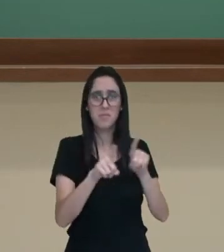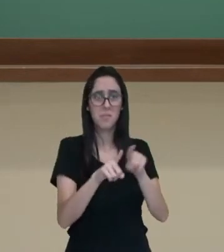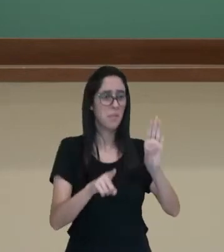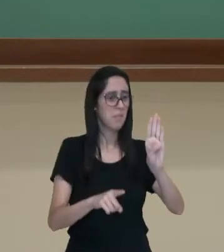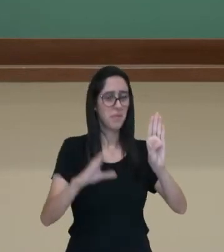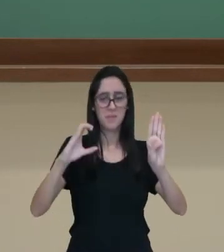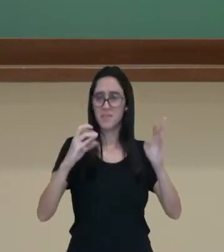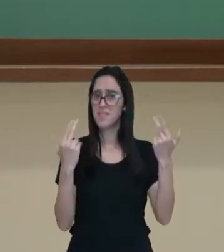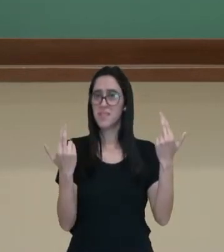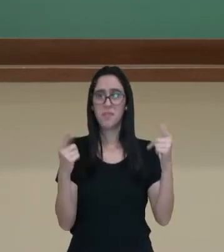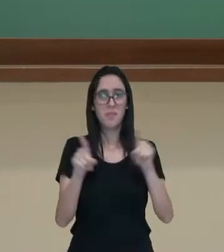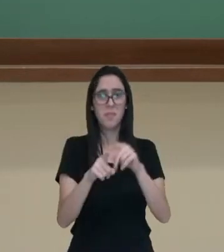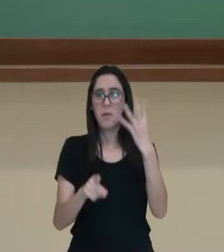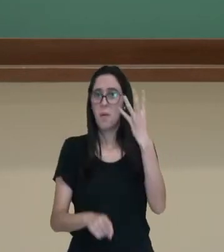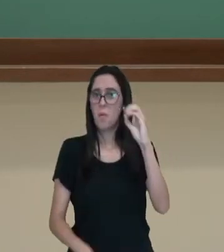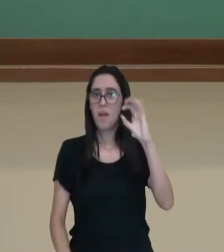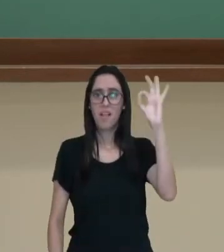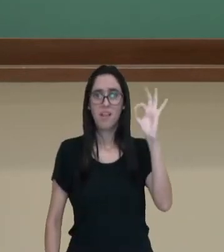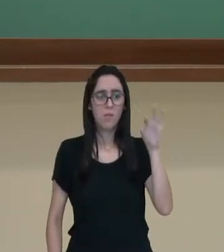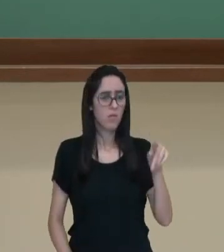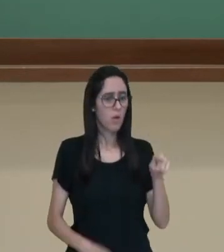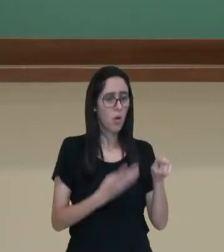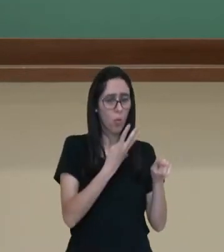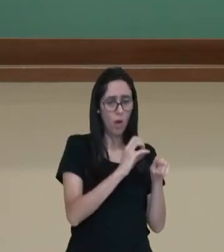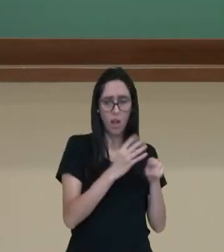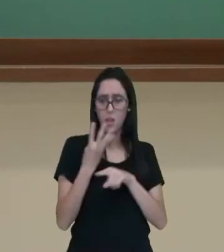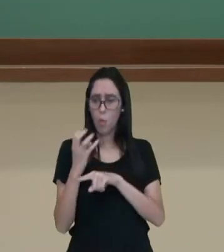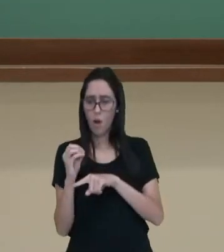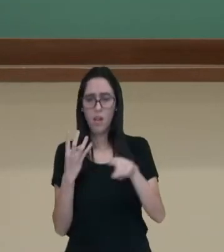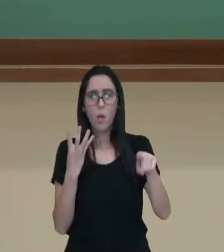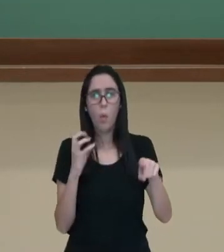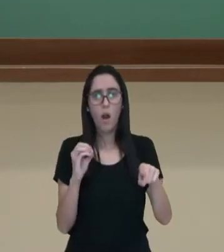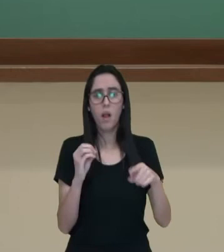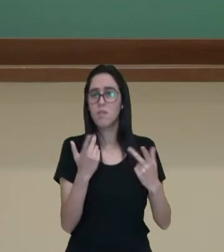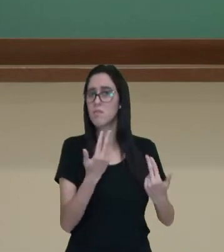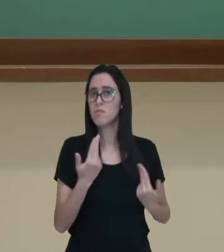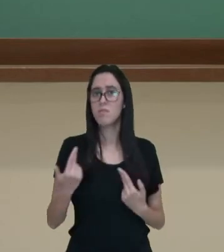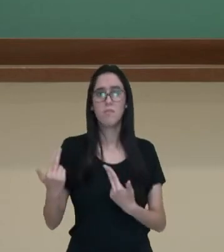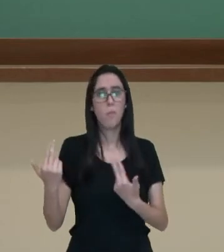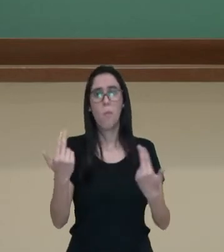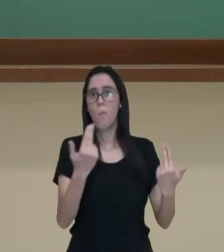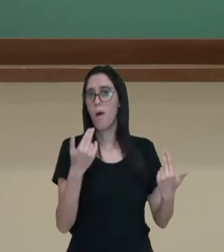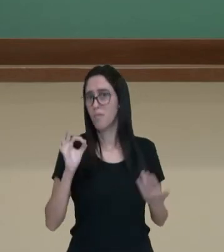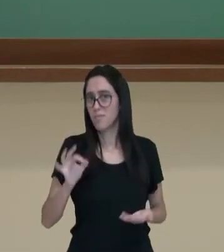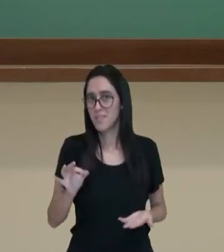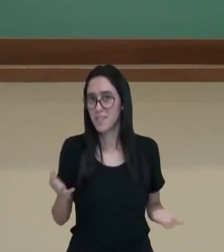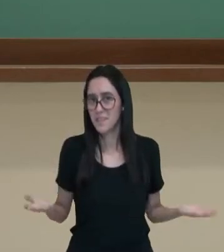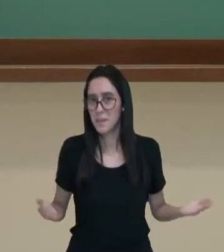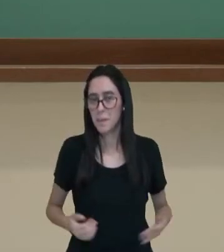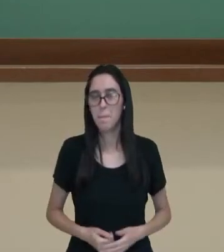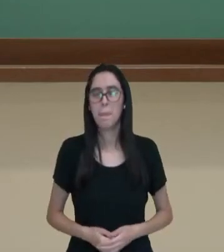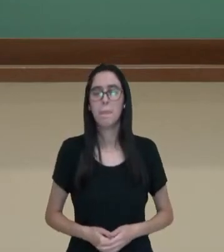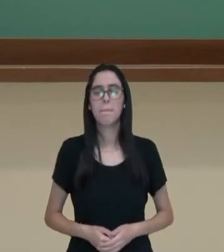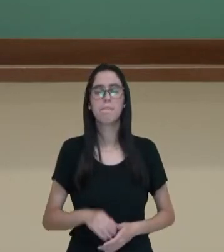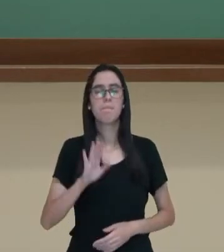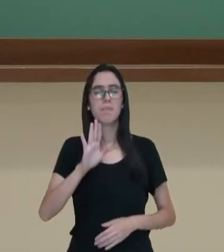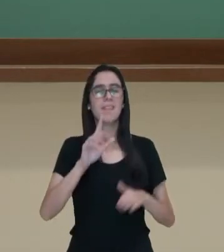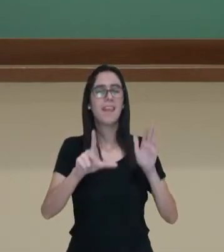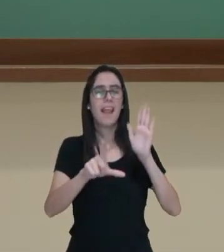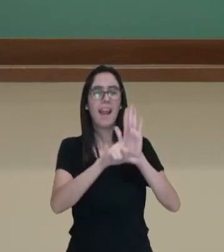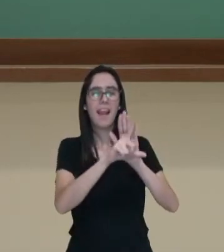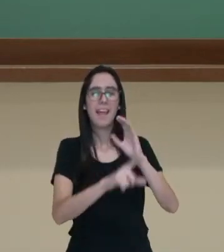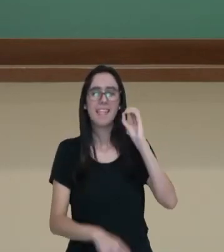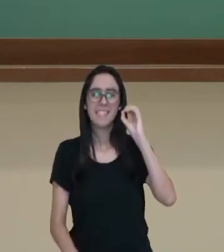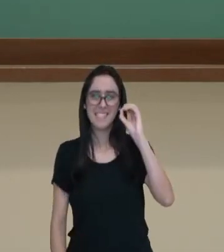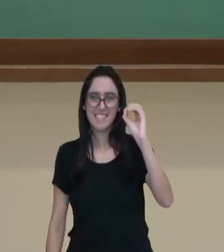B. Se um está 40, outro está 40, lá está 40. Então, é algo tão óbvio. Tanto é que a lei zero,